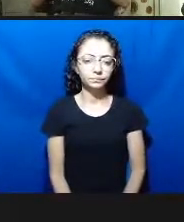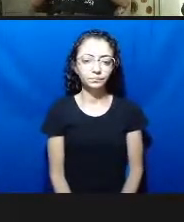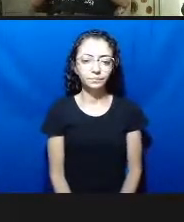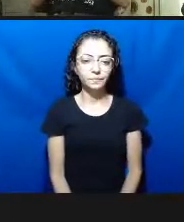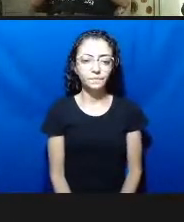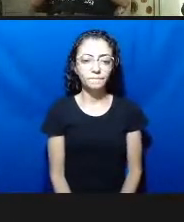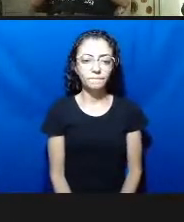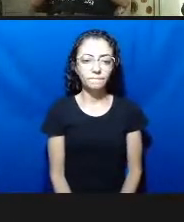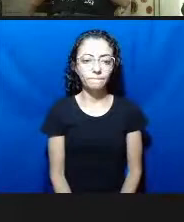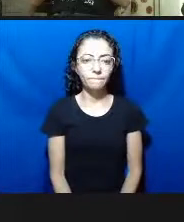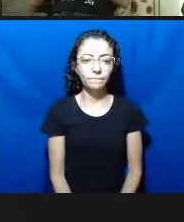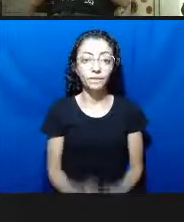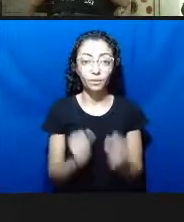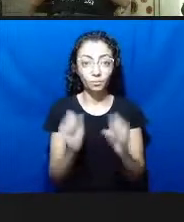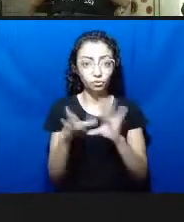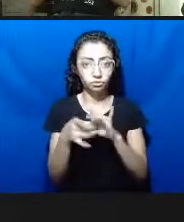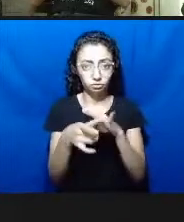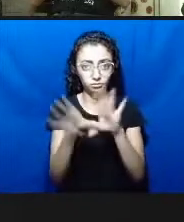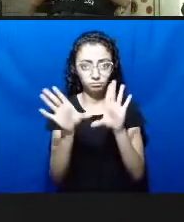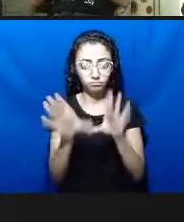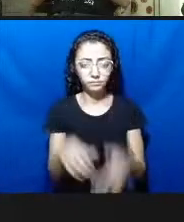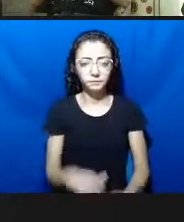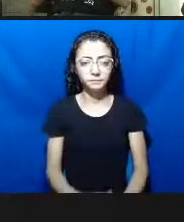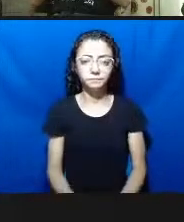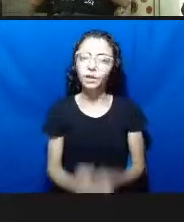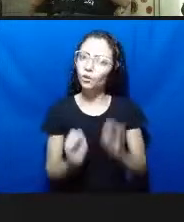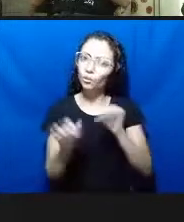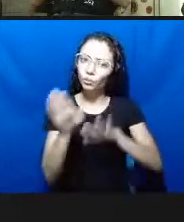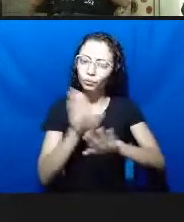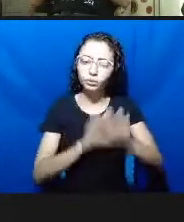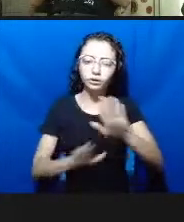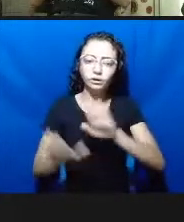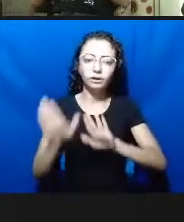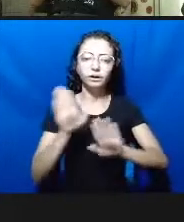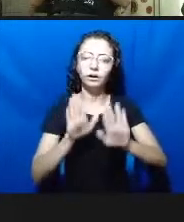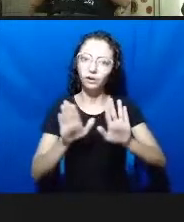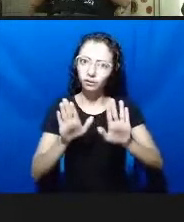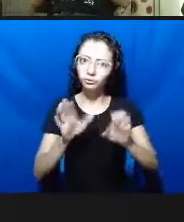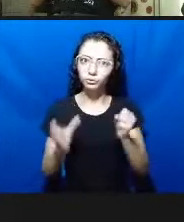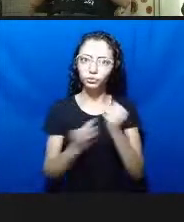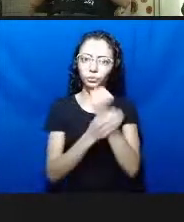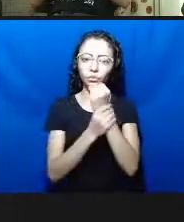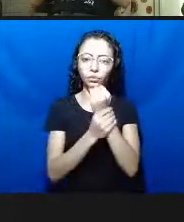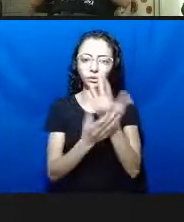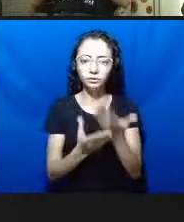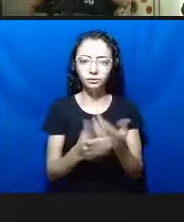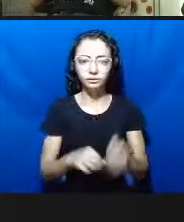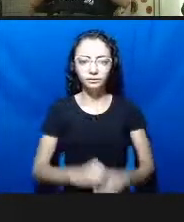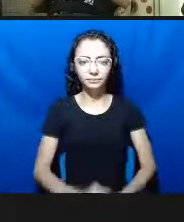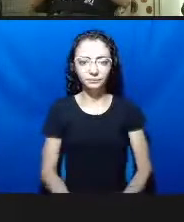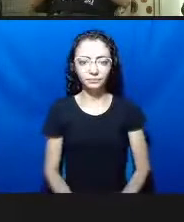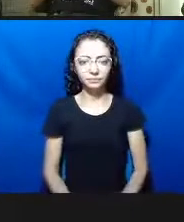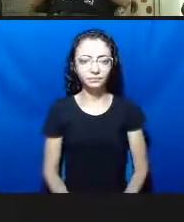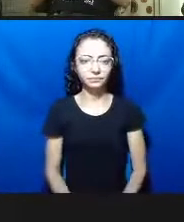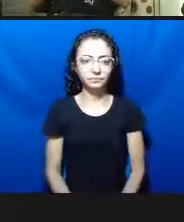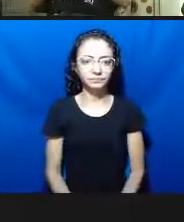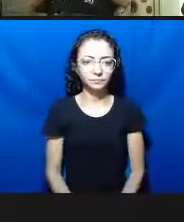Parece que você vai lá pra CCBB. Agora eu posso saltar, né? Ô, cuidado! Ai, segura, segura! Segura,